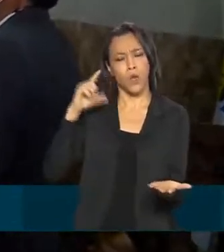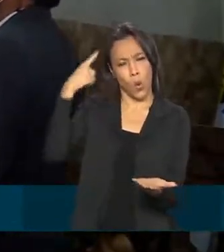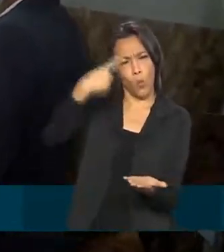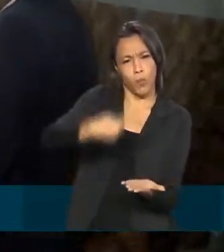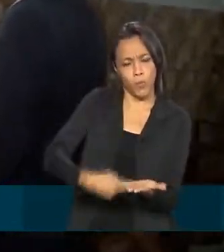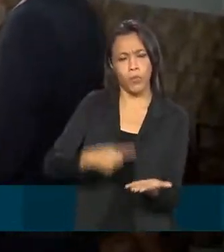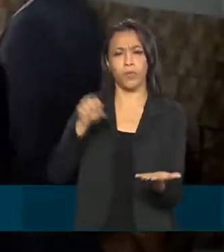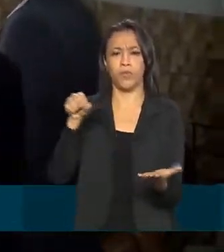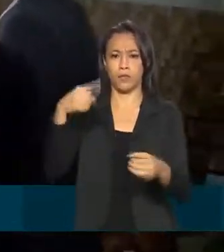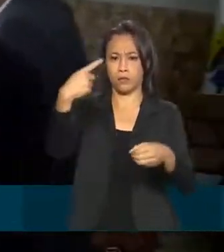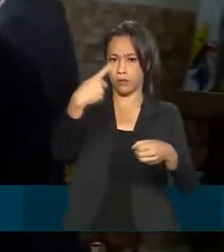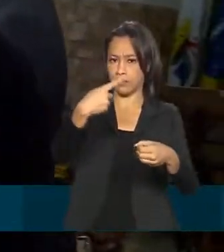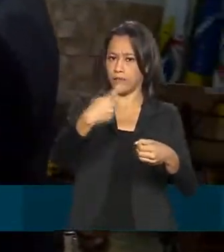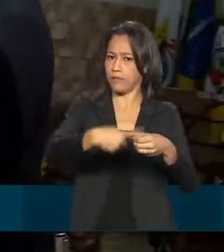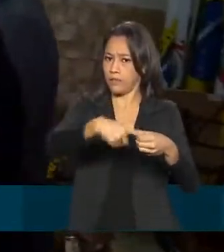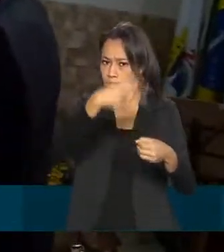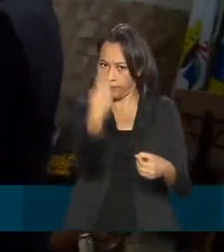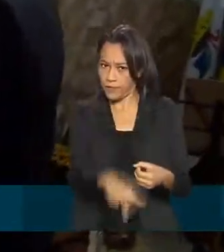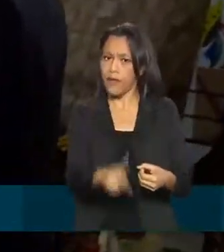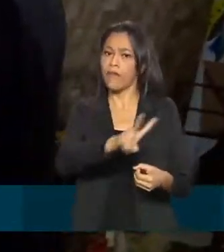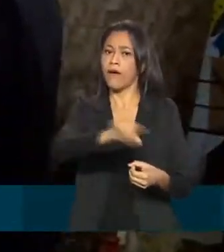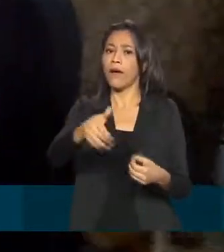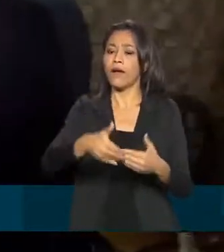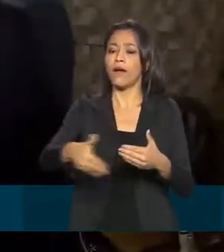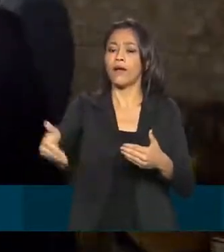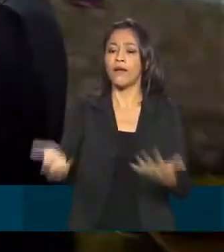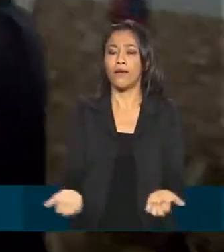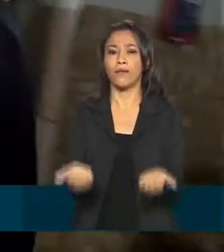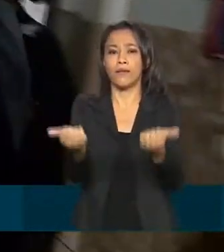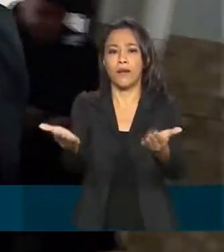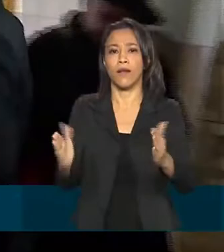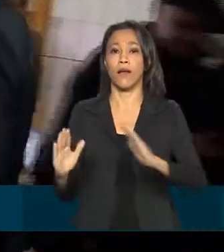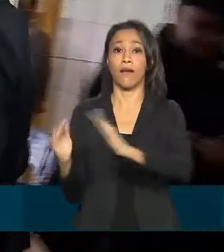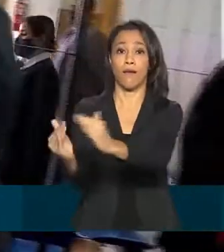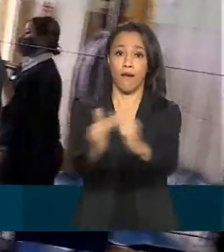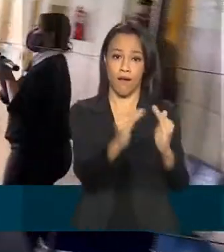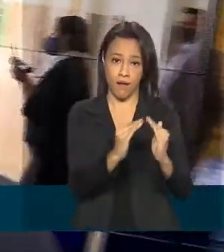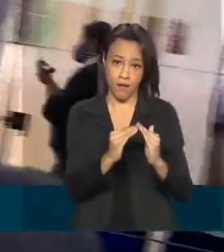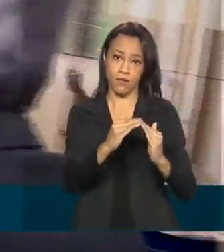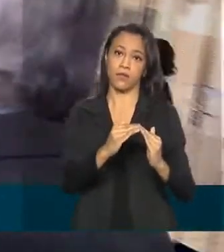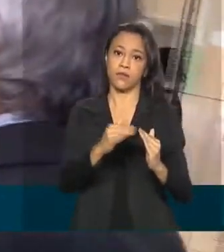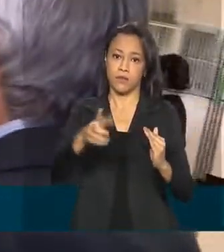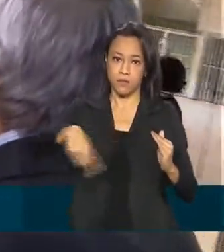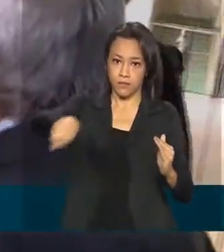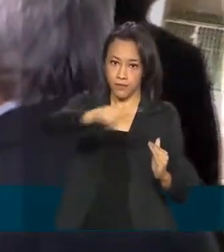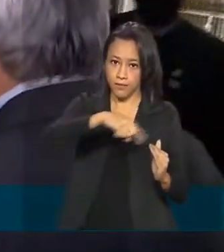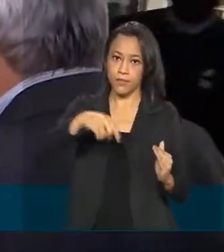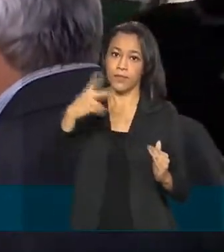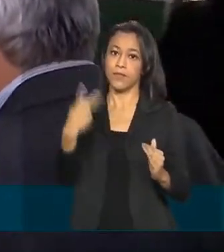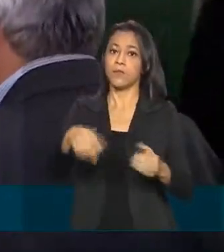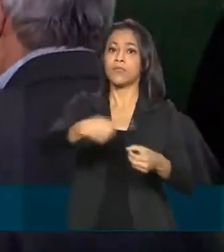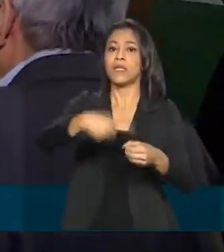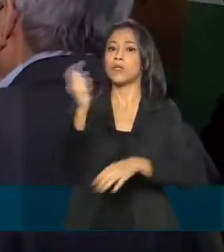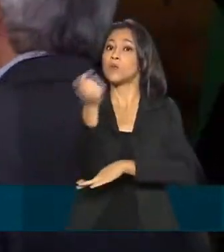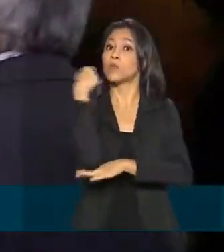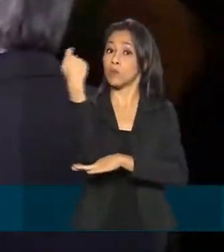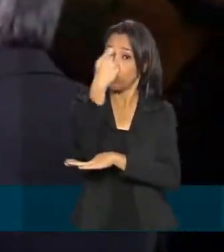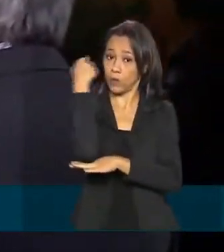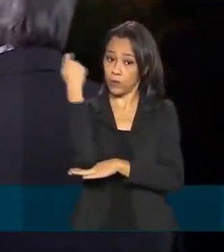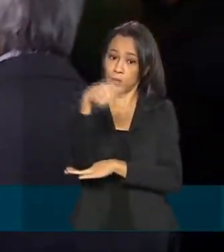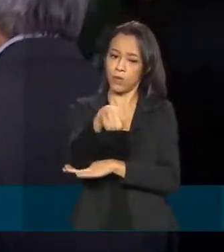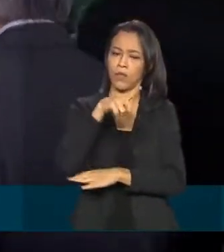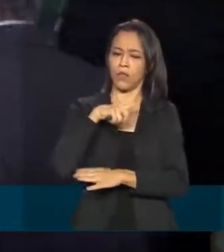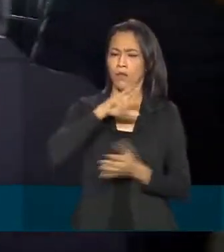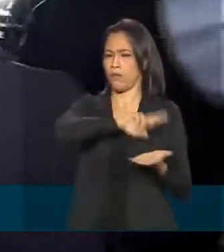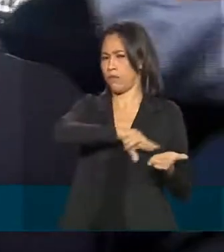entregar casas populares a moradores da cidade do interior do Rio Grande do Sul. Ele está acompanhado aí de